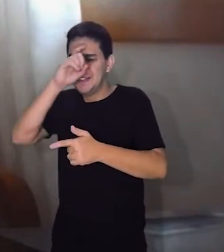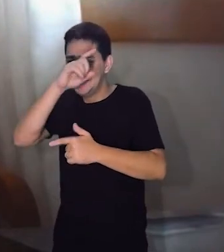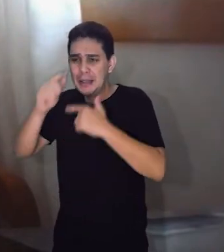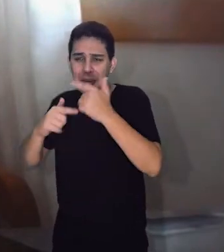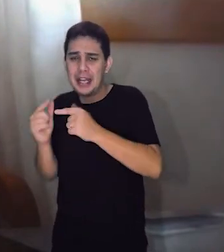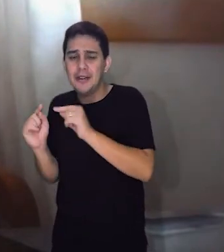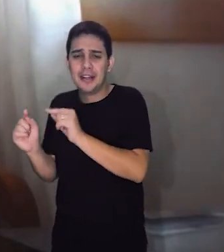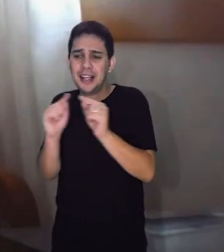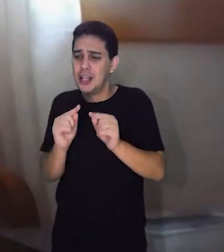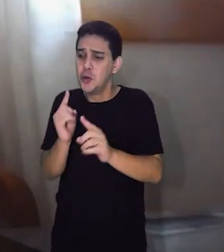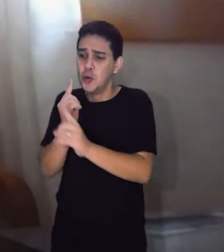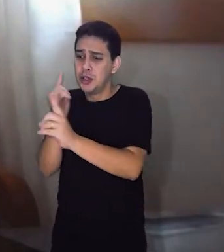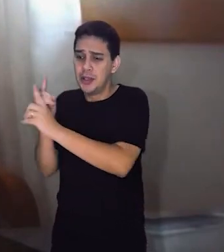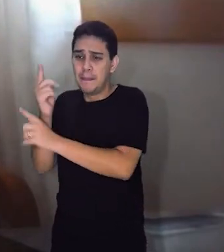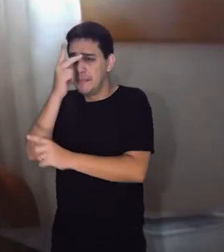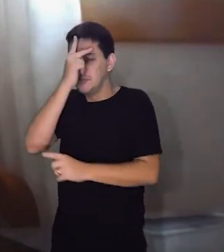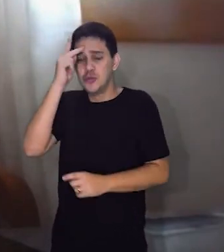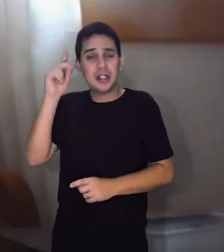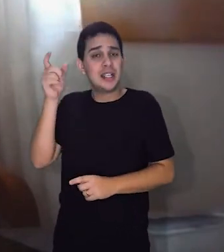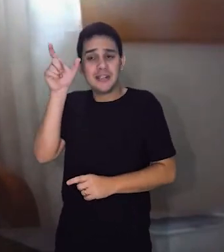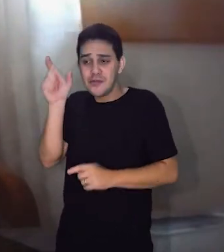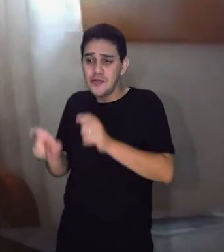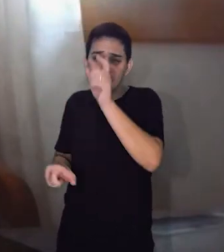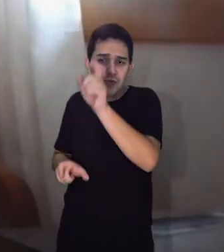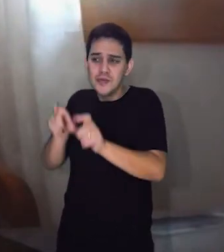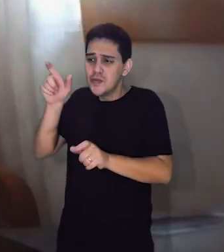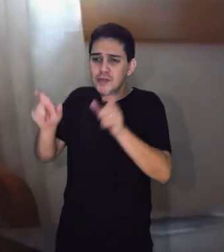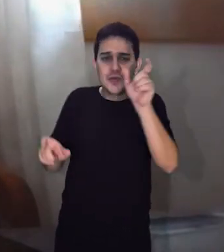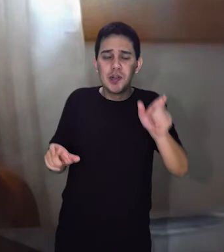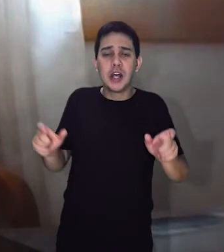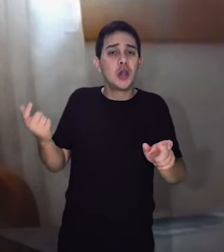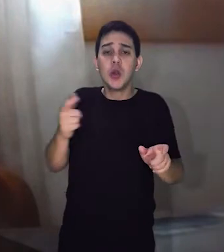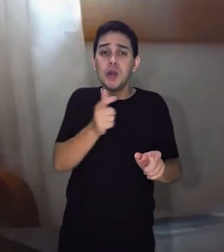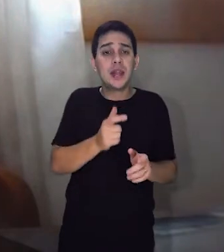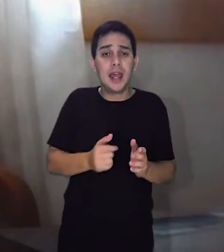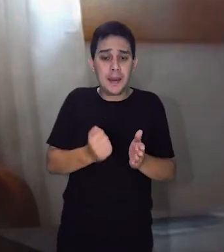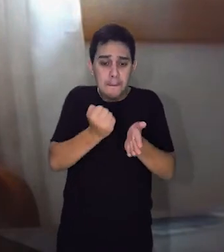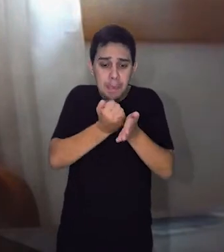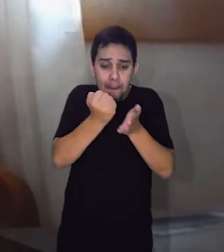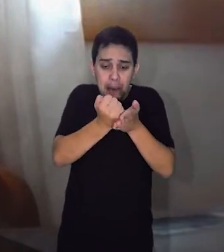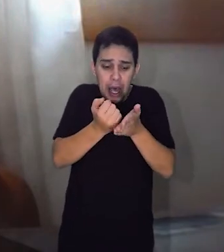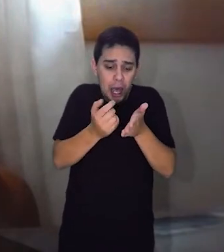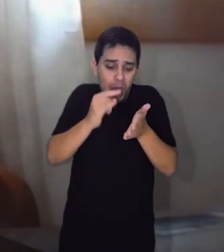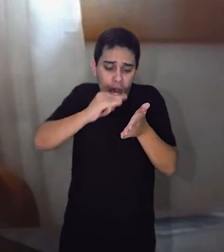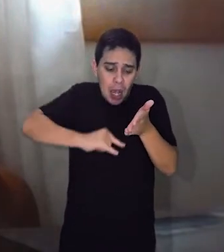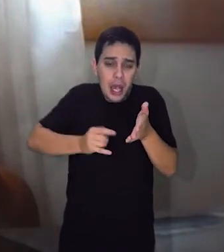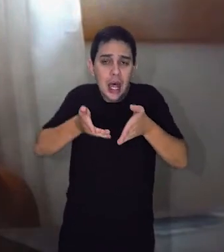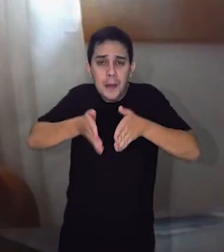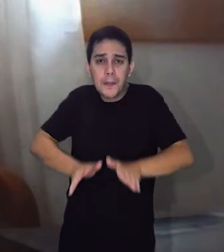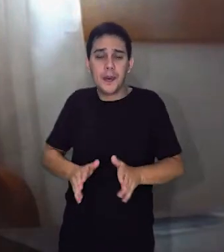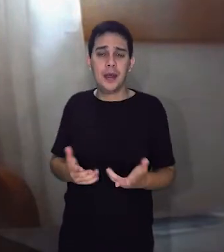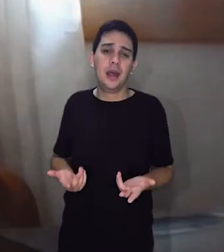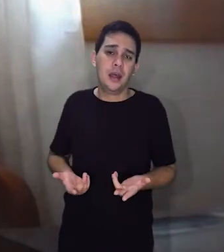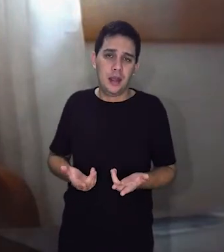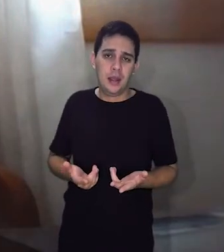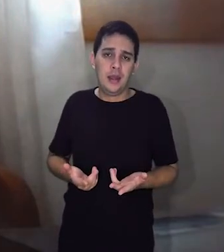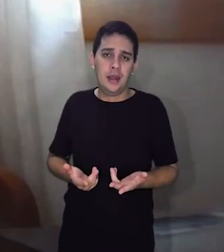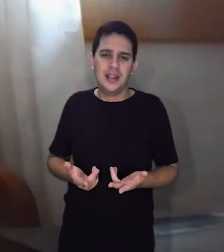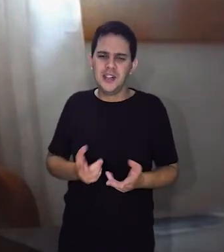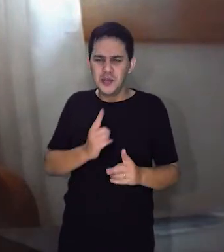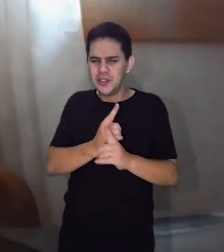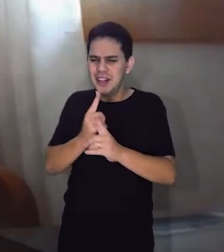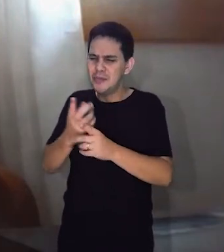Porque nós nos deparamos, né, no nosso cotidiano com pessoas extremamente vulneráveis,